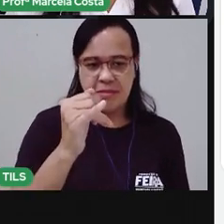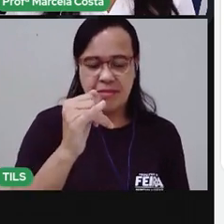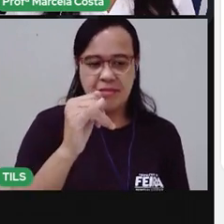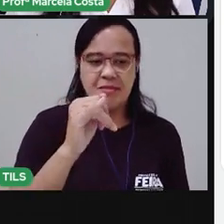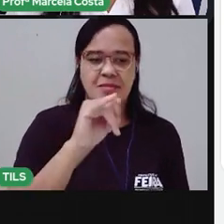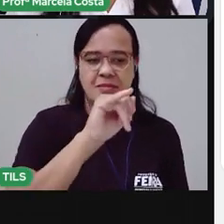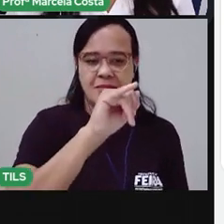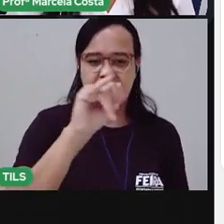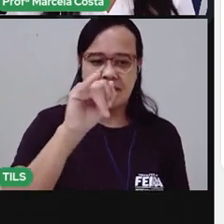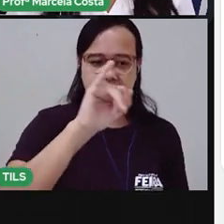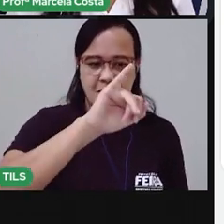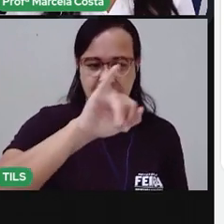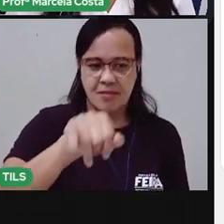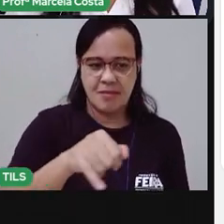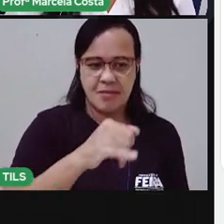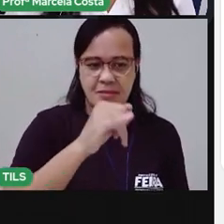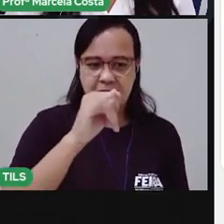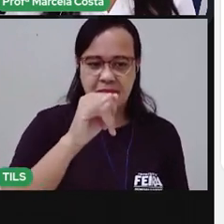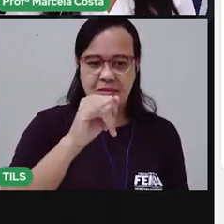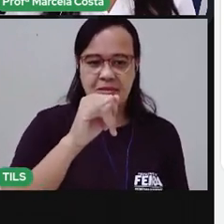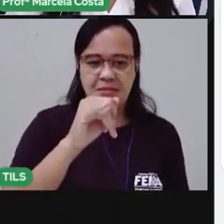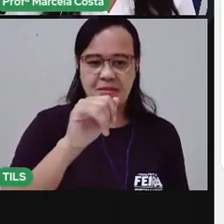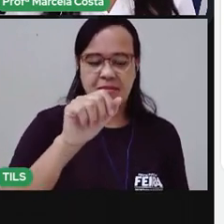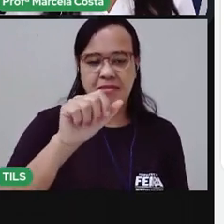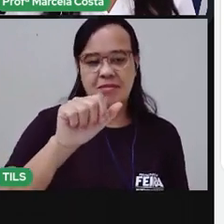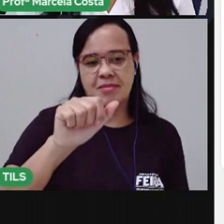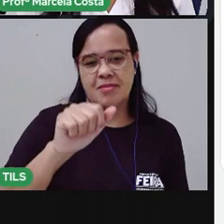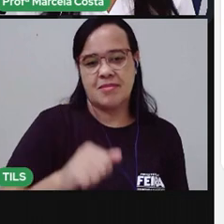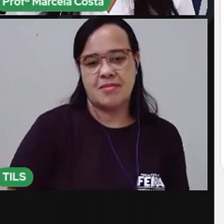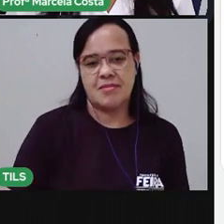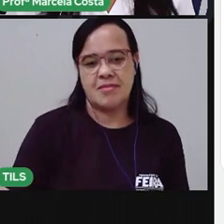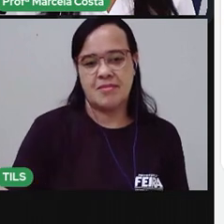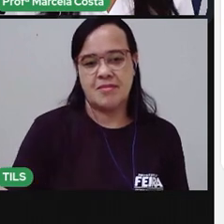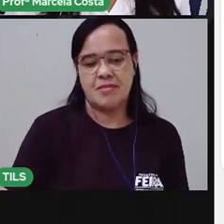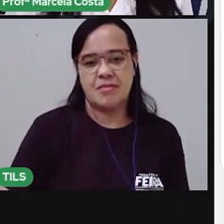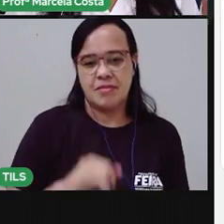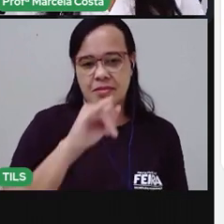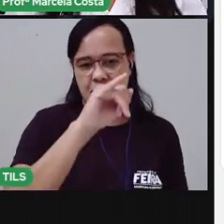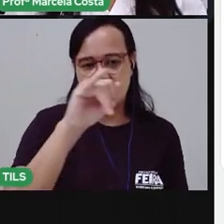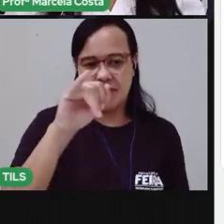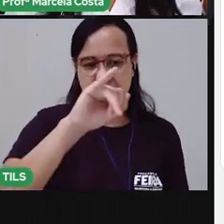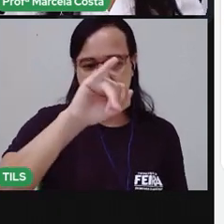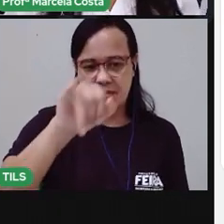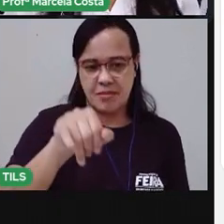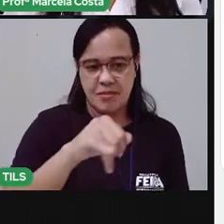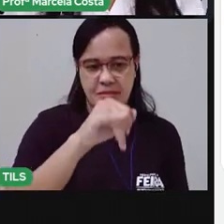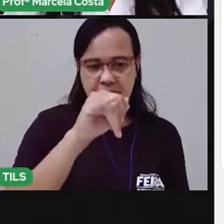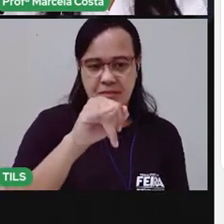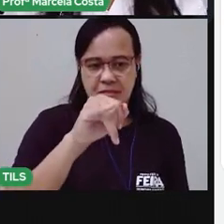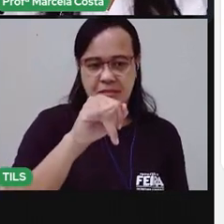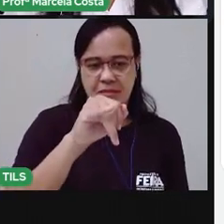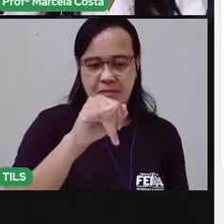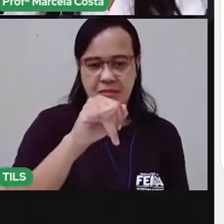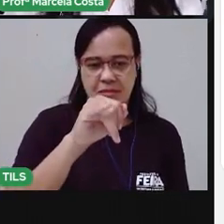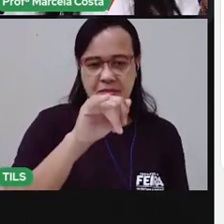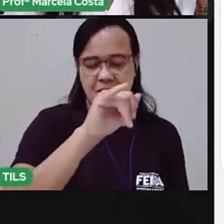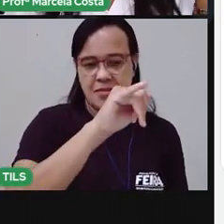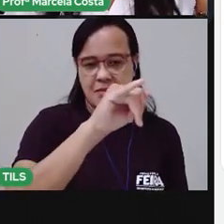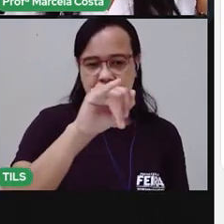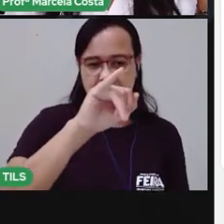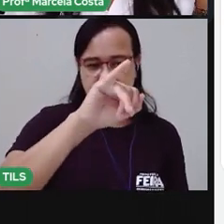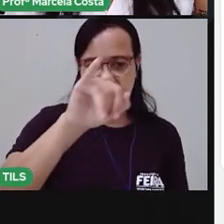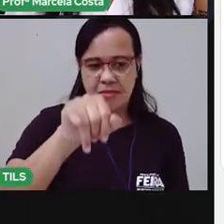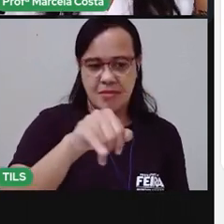depois façam em círculo de sendo o movimento de um ciclo pro lado esquerdo e subo